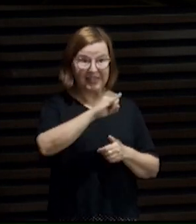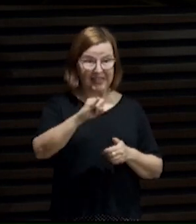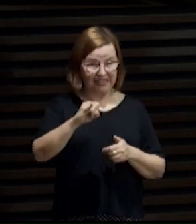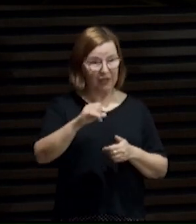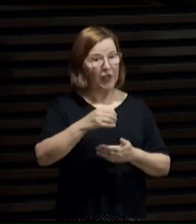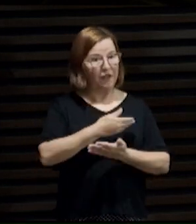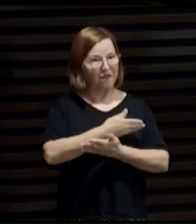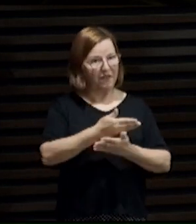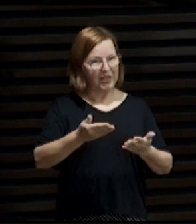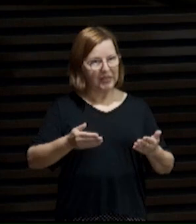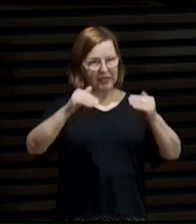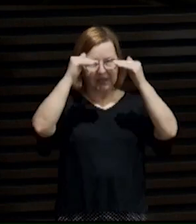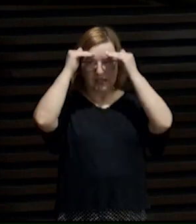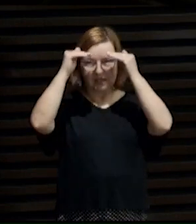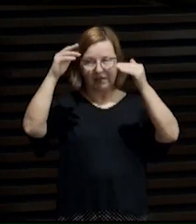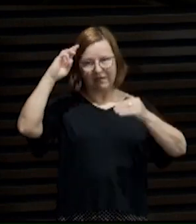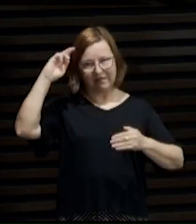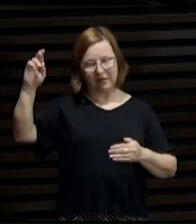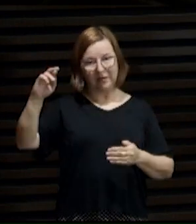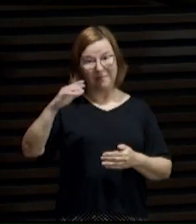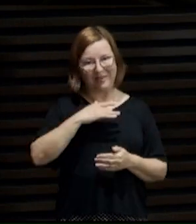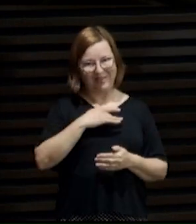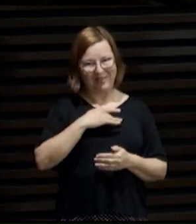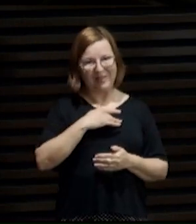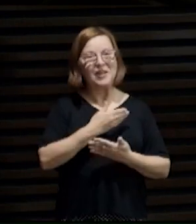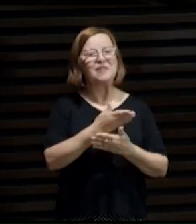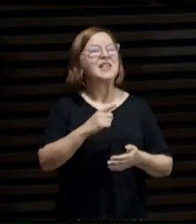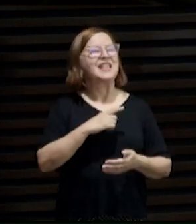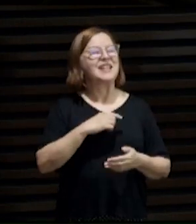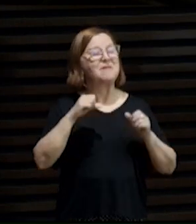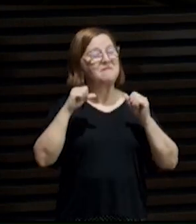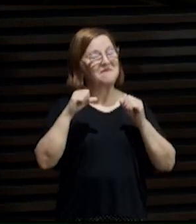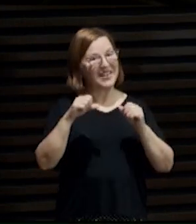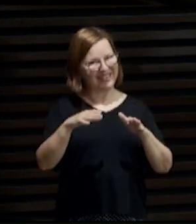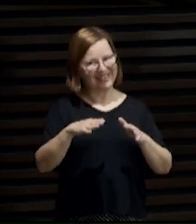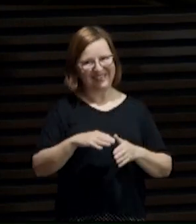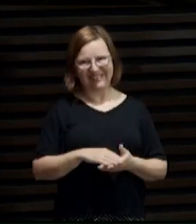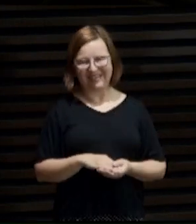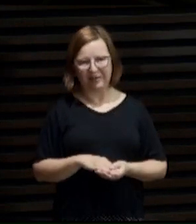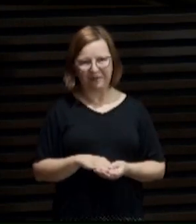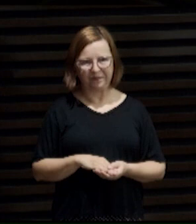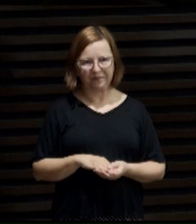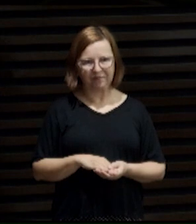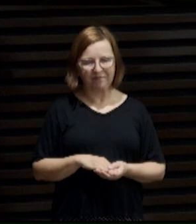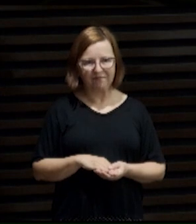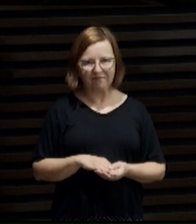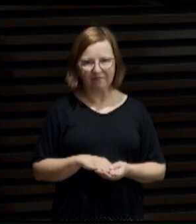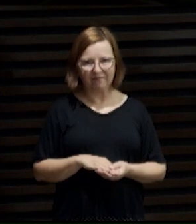forem piedosos, vocês terão a bênção, a dignidade de trazer o pão para